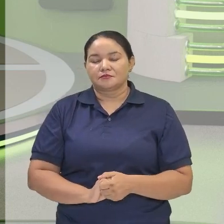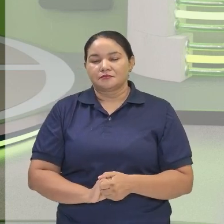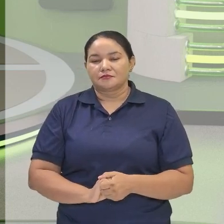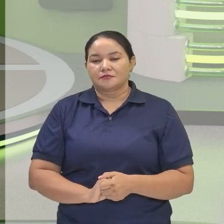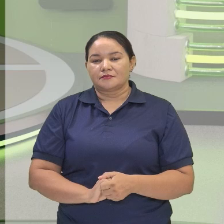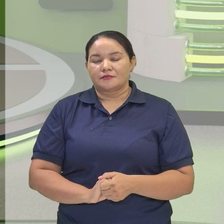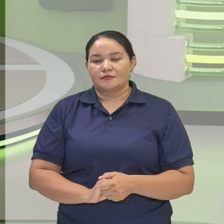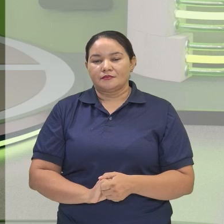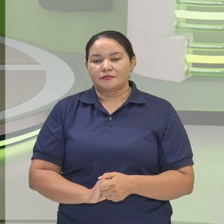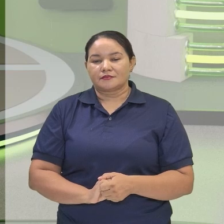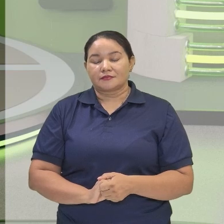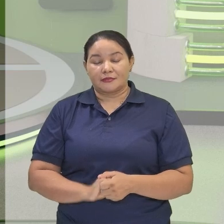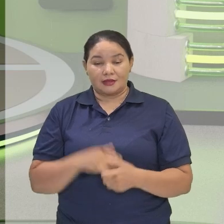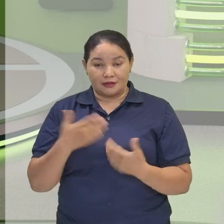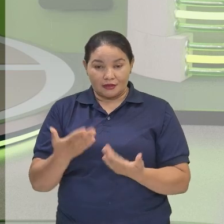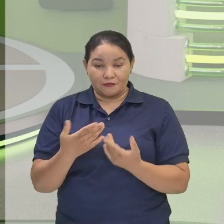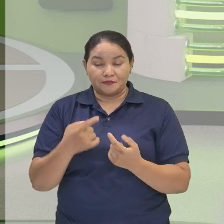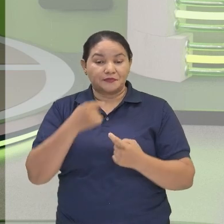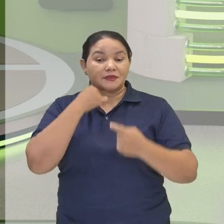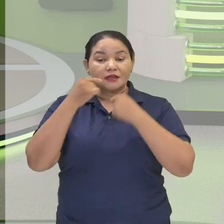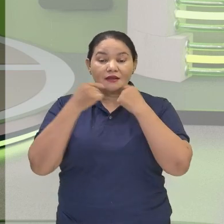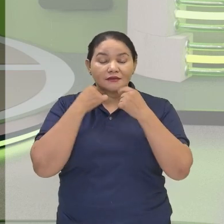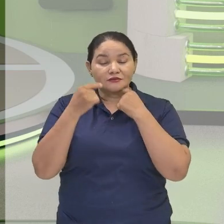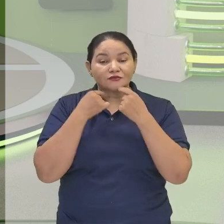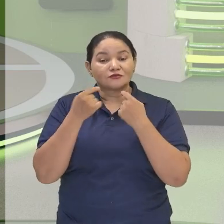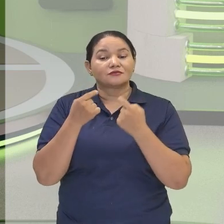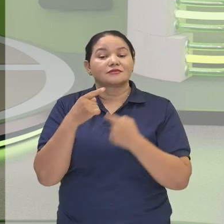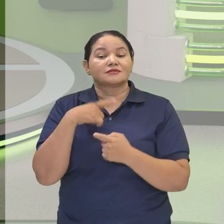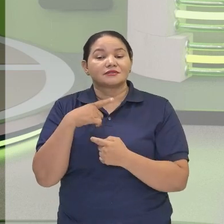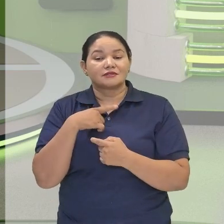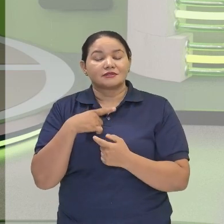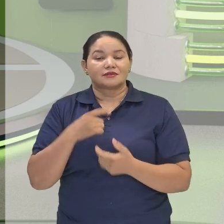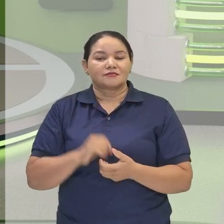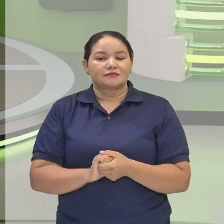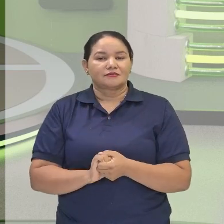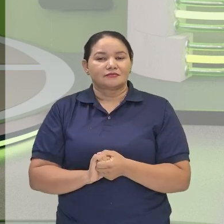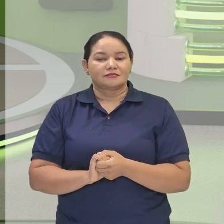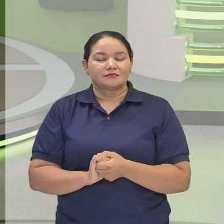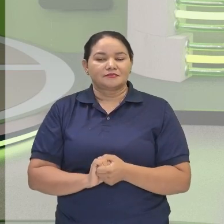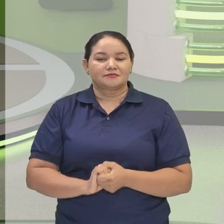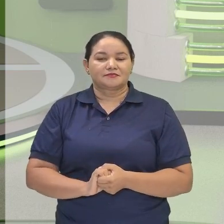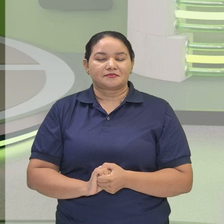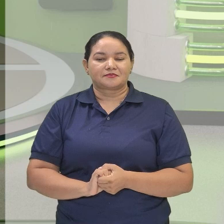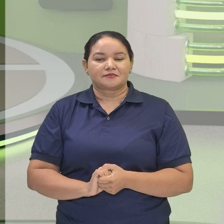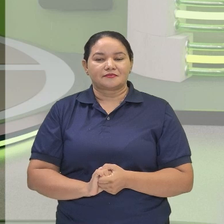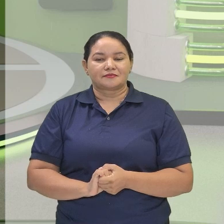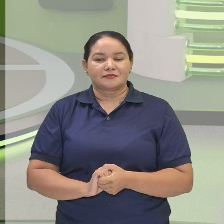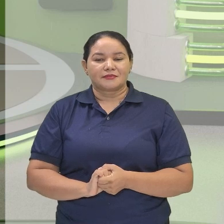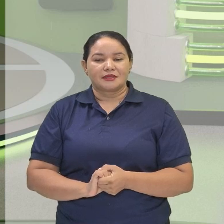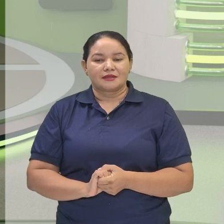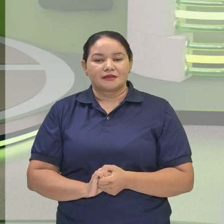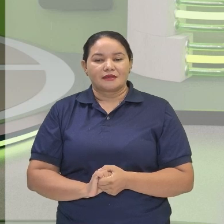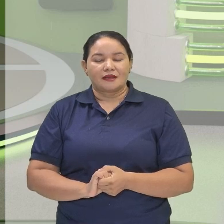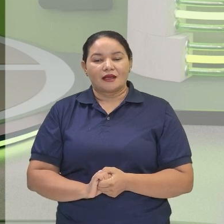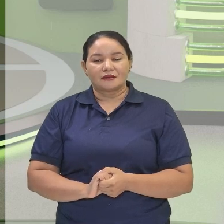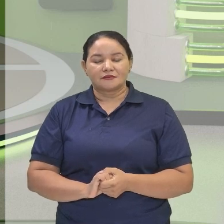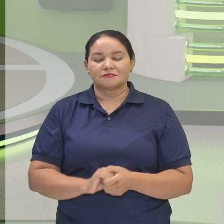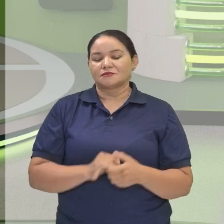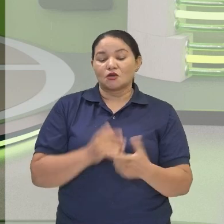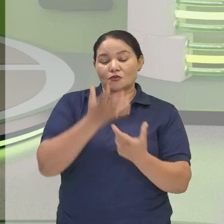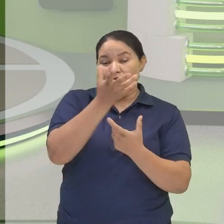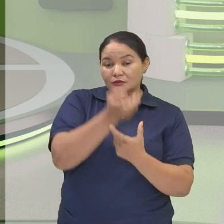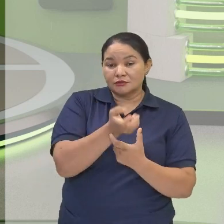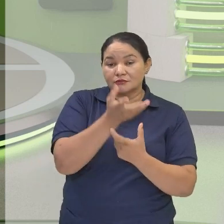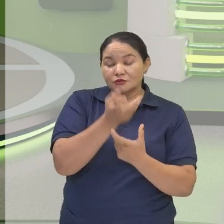dúvida, certo? Qual é a dúvida que ela tem? Ela não entendeu muito bem qual é a diferença entre o receptor e